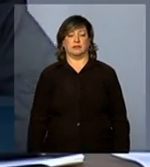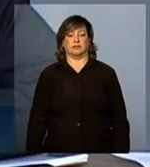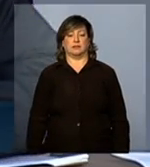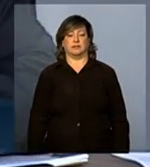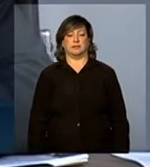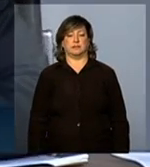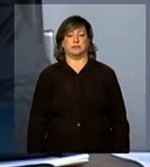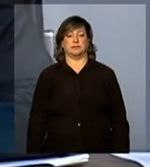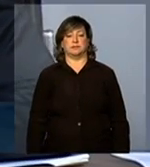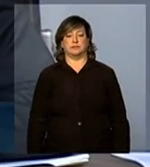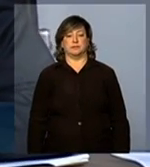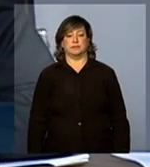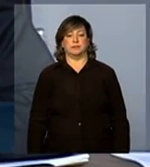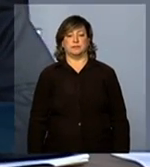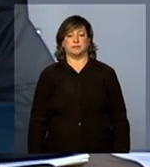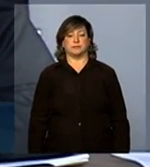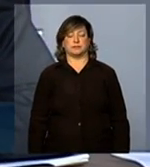Bom,